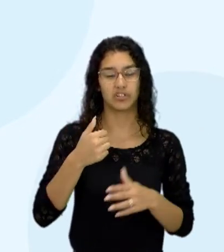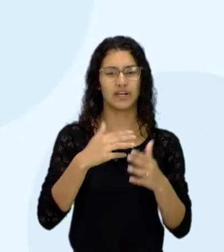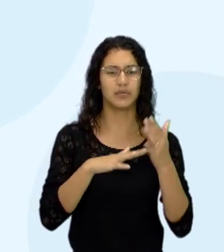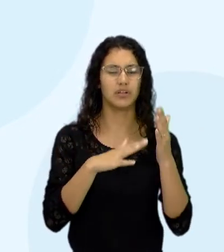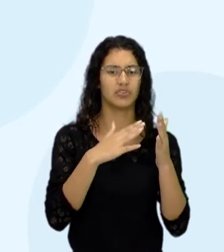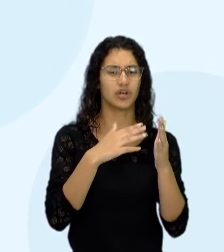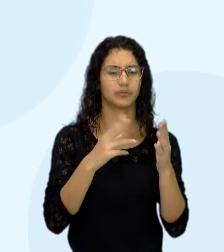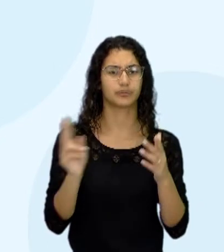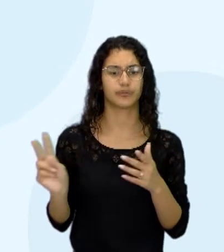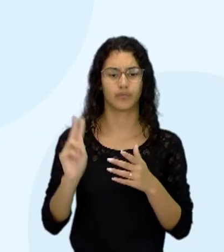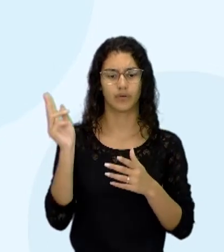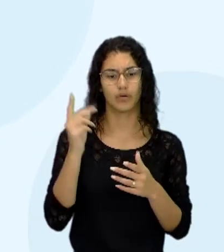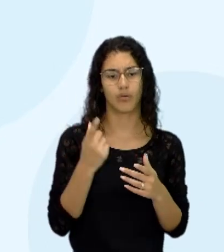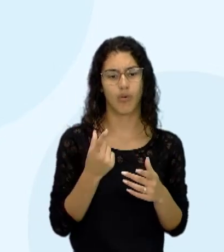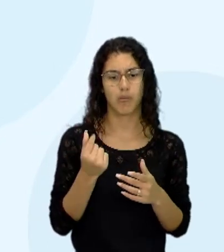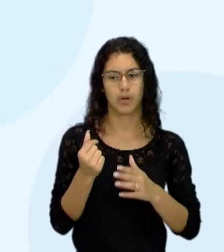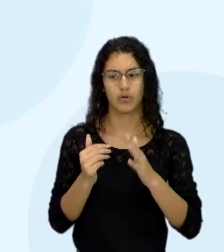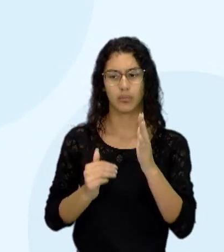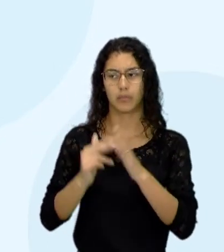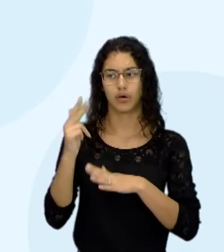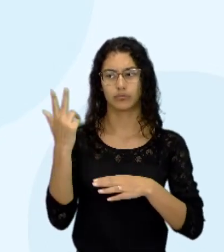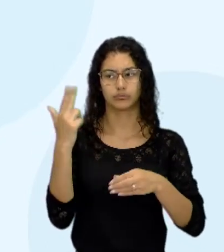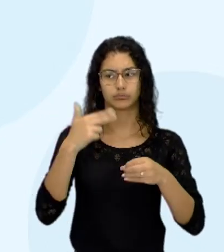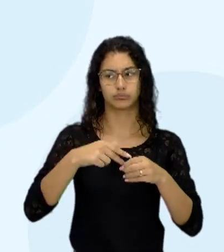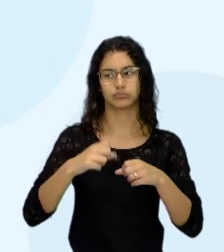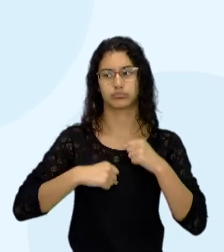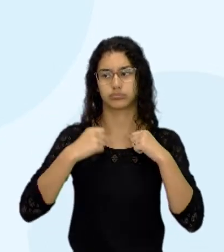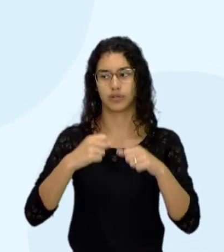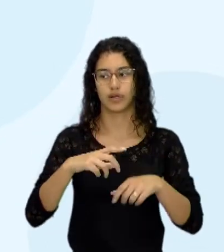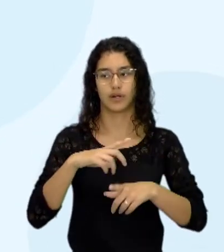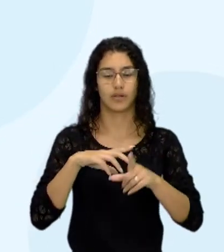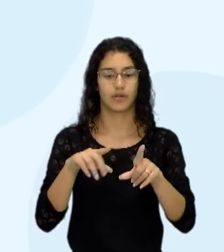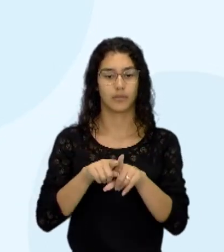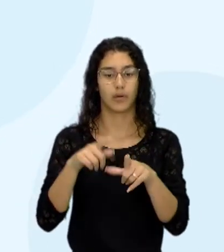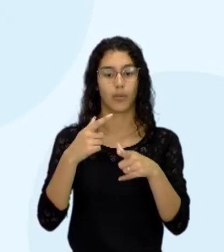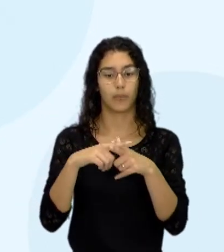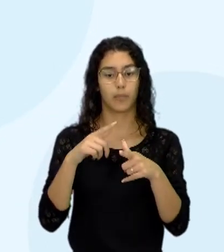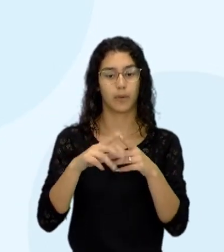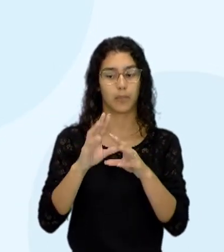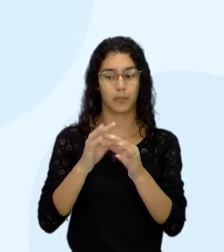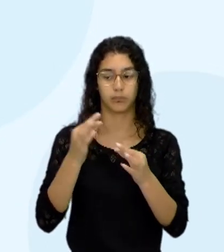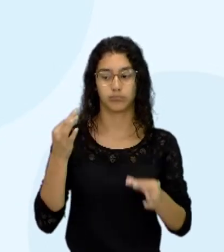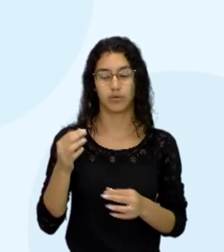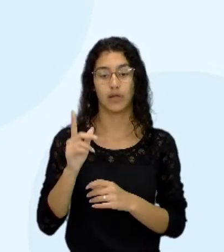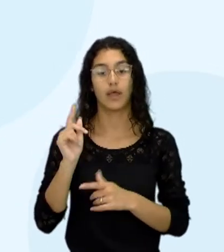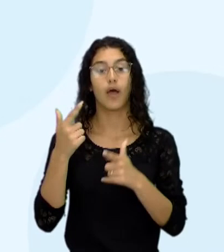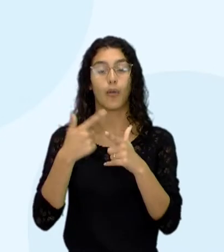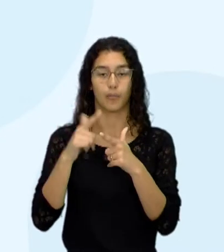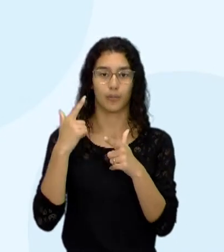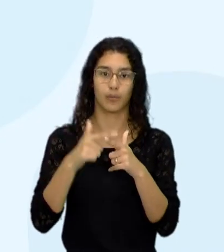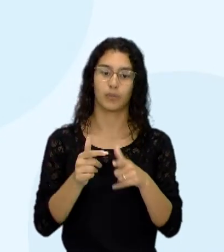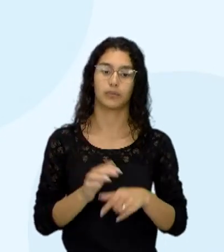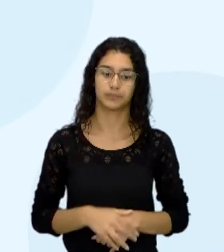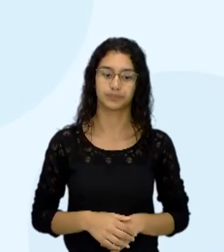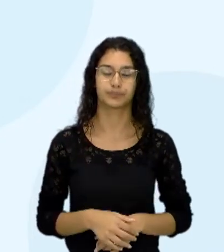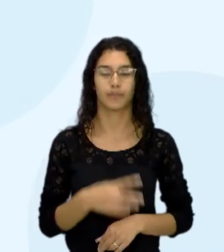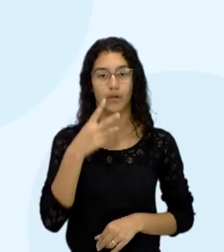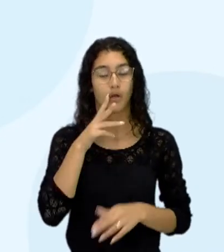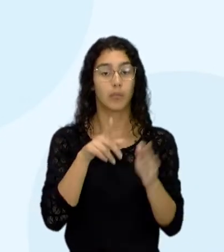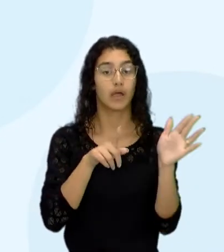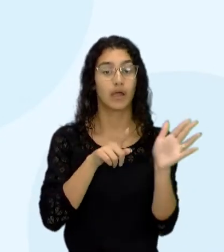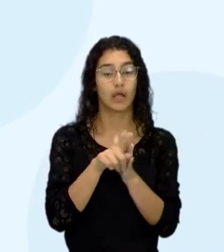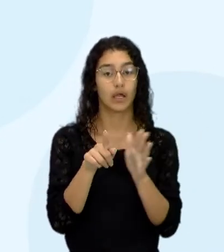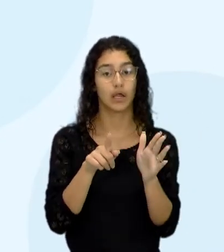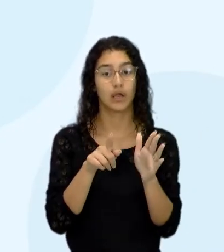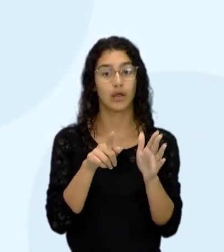fretes, o preço elevado dos combustíveis podem resultar em consequências a longo prazo, que é um problema mesmo, né? Tu vê como a questão